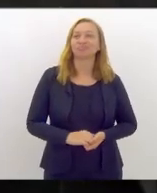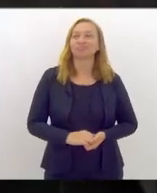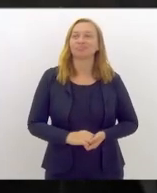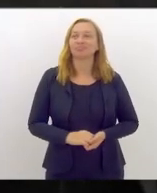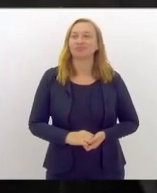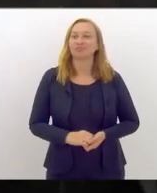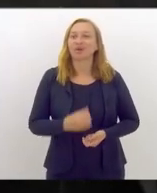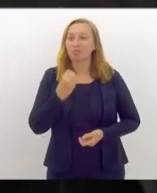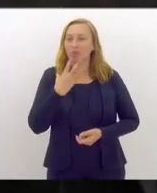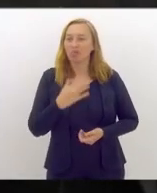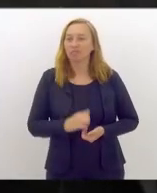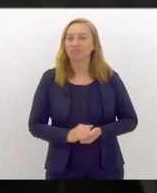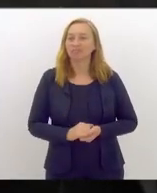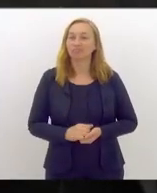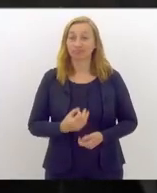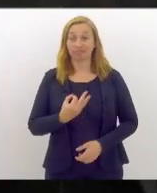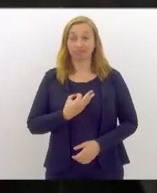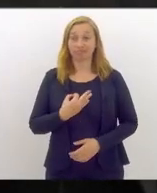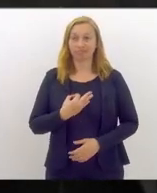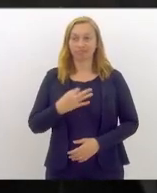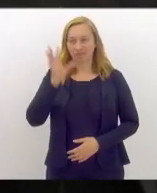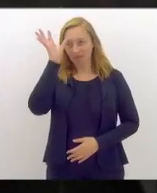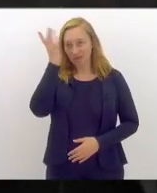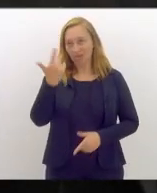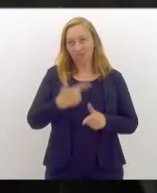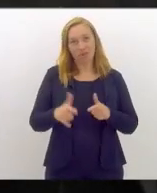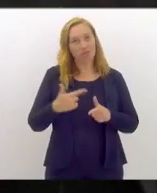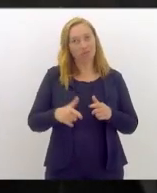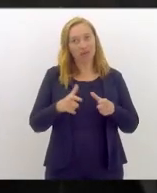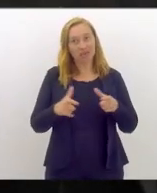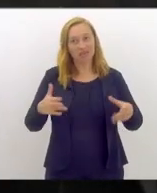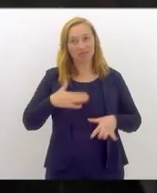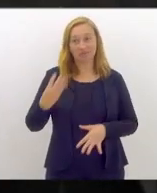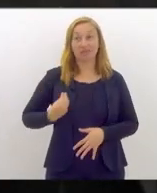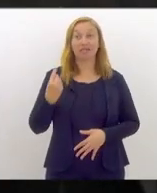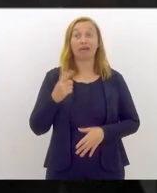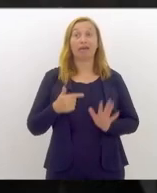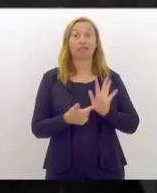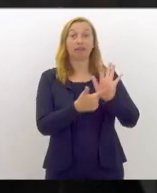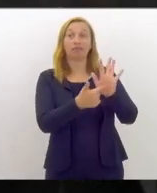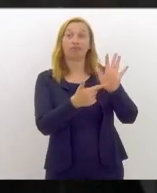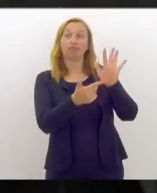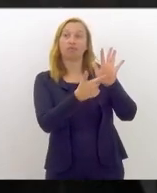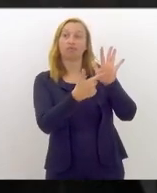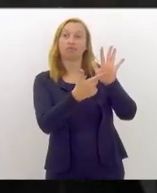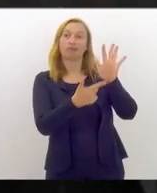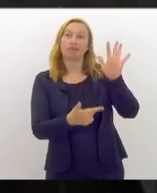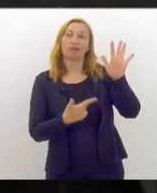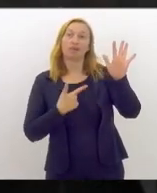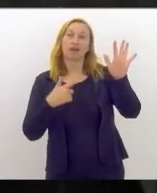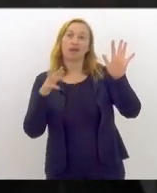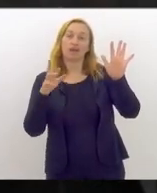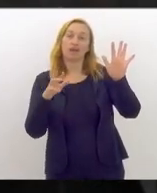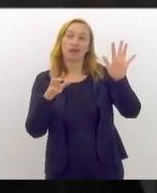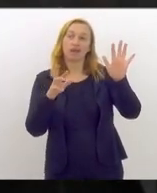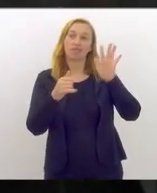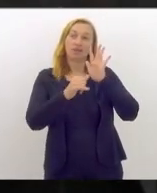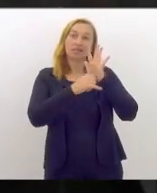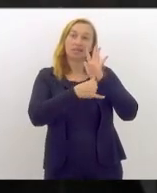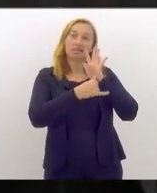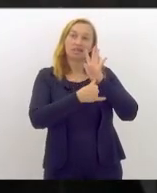bom essa medalha ela resolve um problema grande na minha vida que é isso aqui ó meu RG